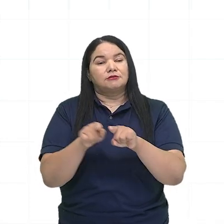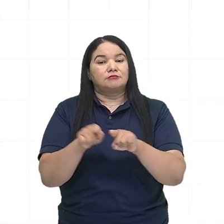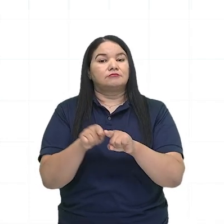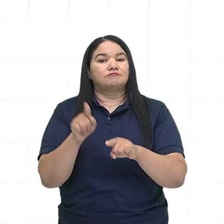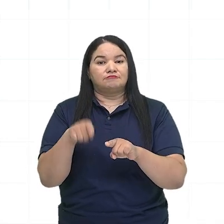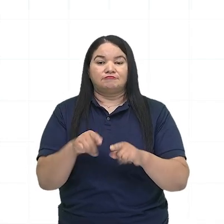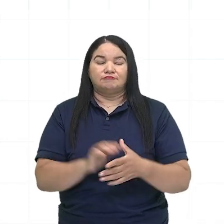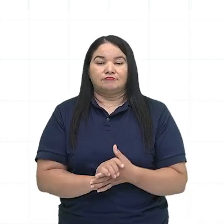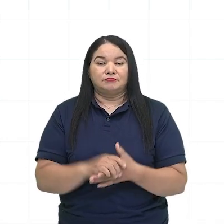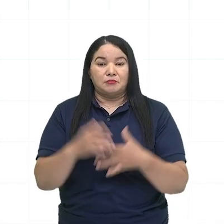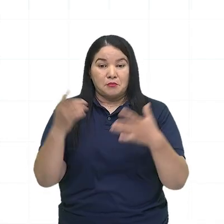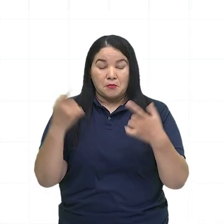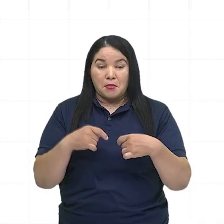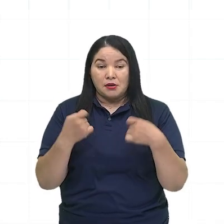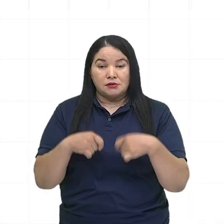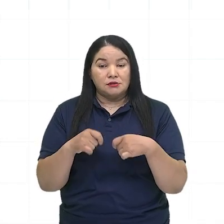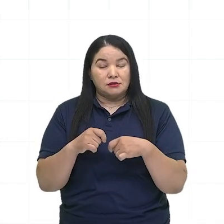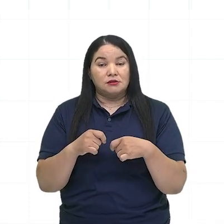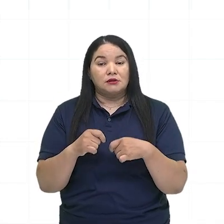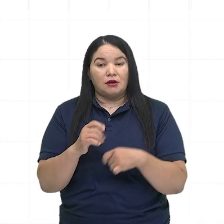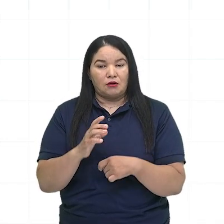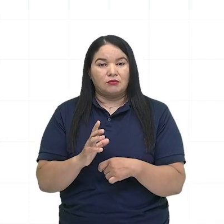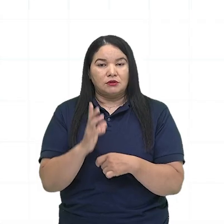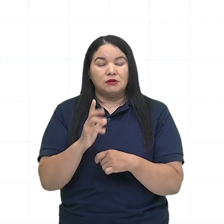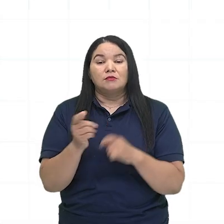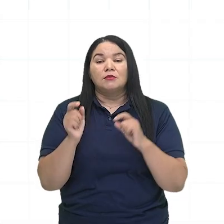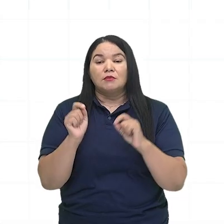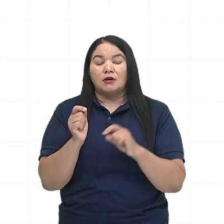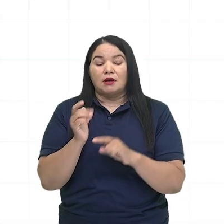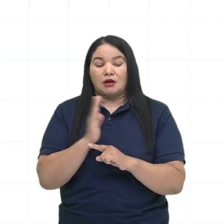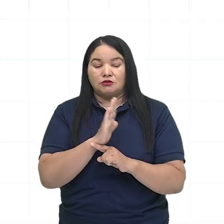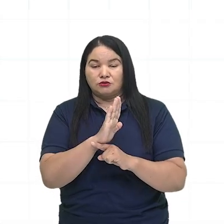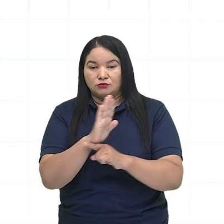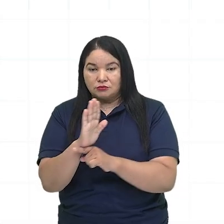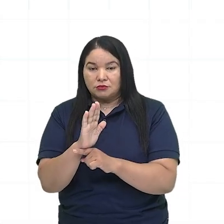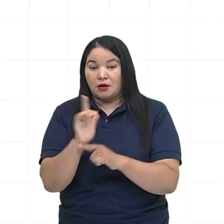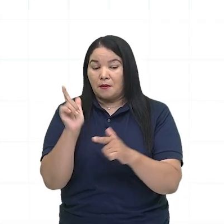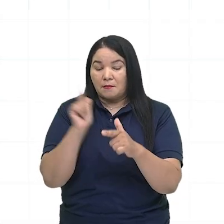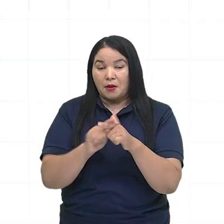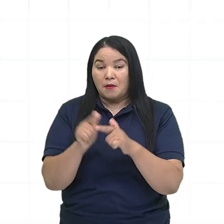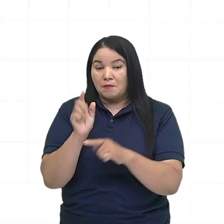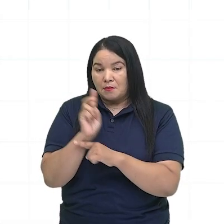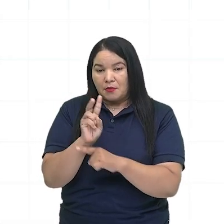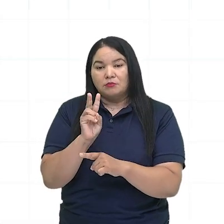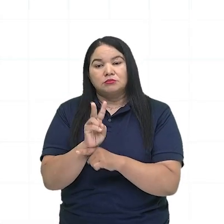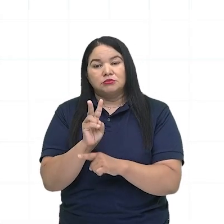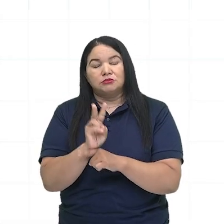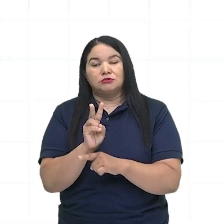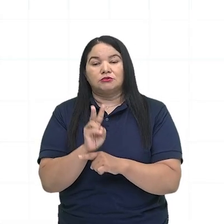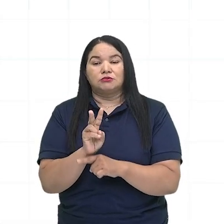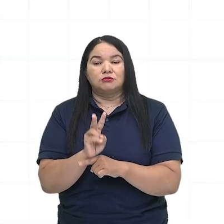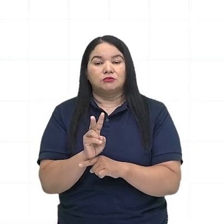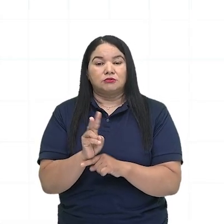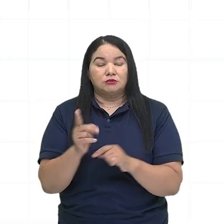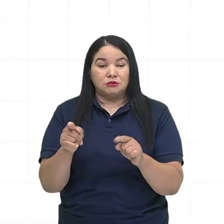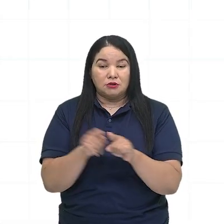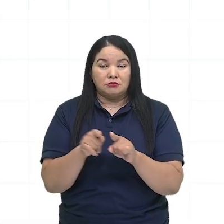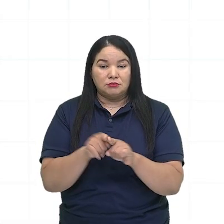que devem ocorrer para ajudar a prevenir. Então, através da análise dos dados